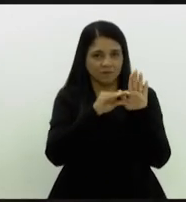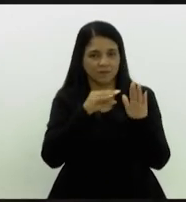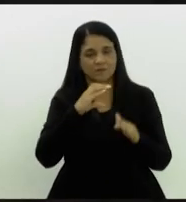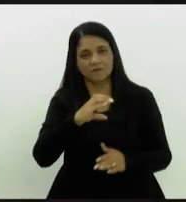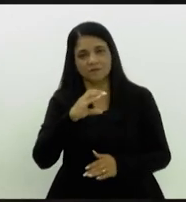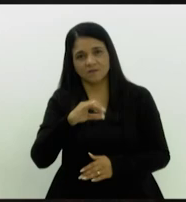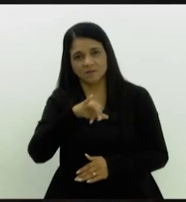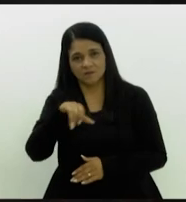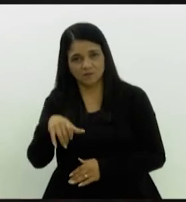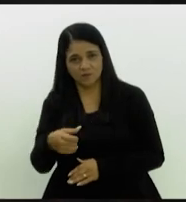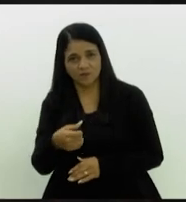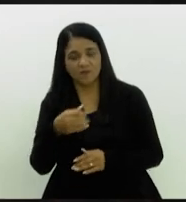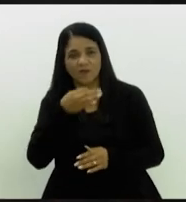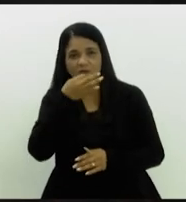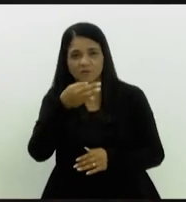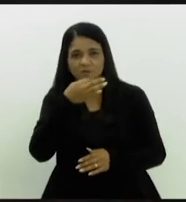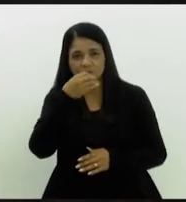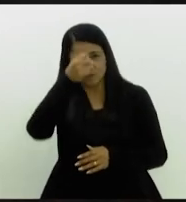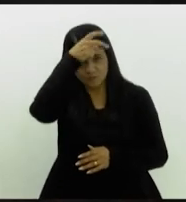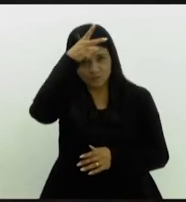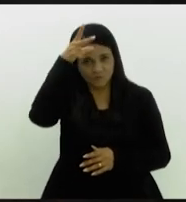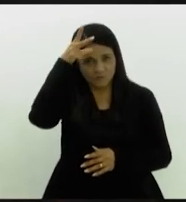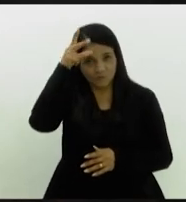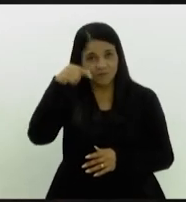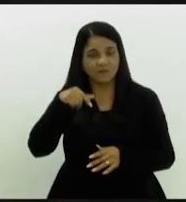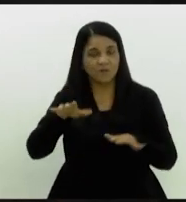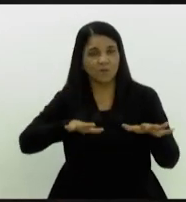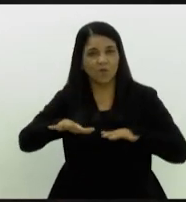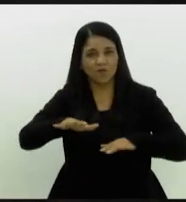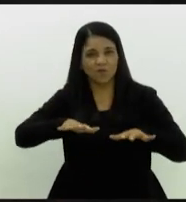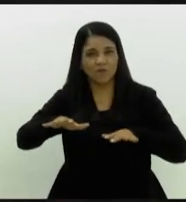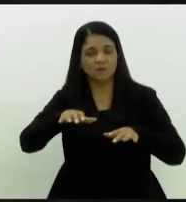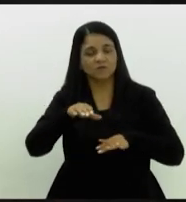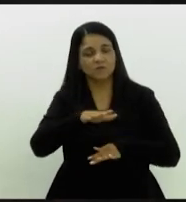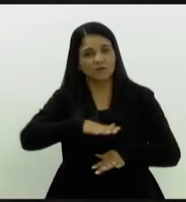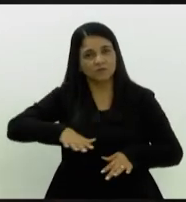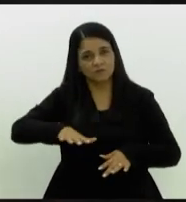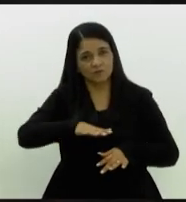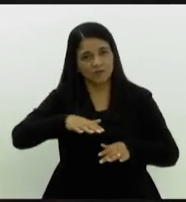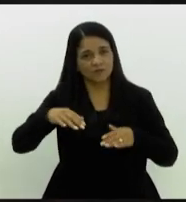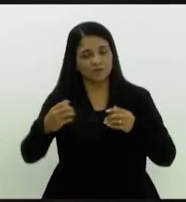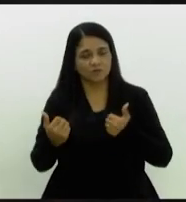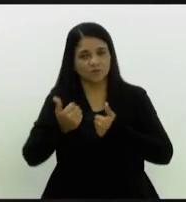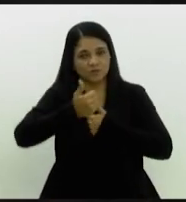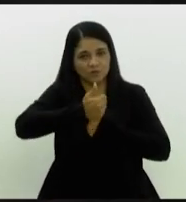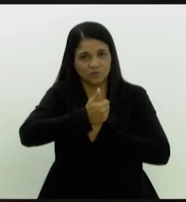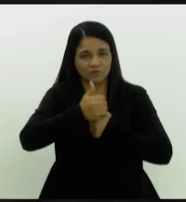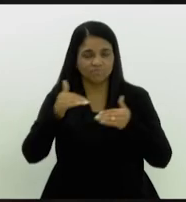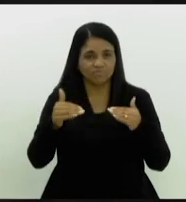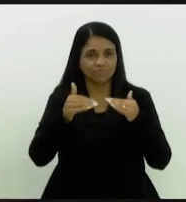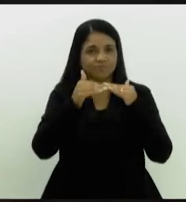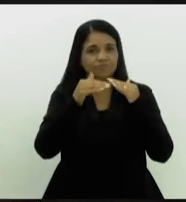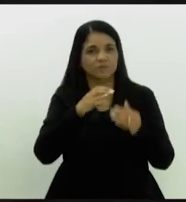CCJ, assuntos municipais de desenvolvimento regional favorável com substitutivo da CCJ,